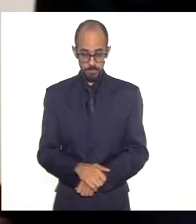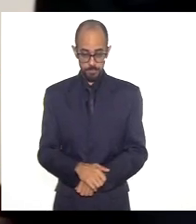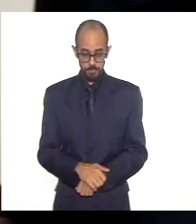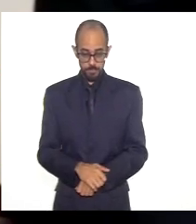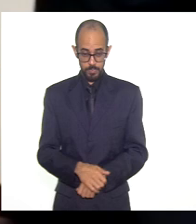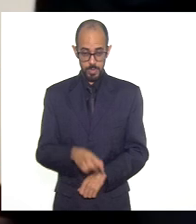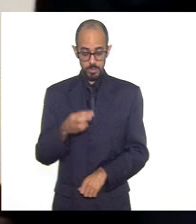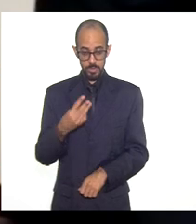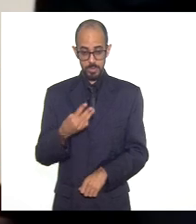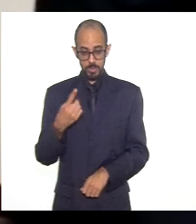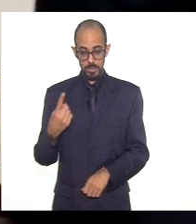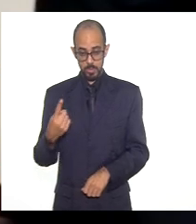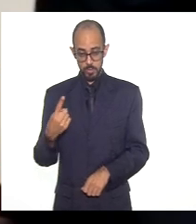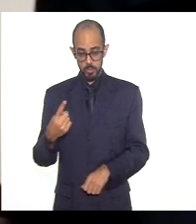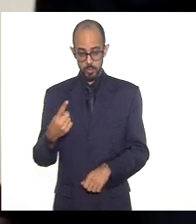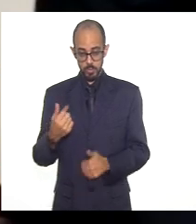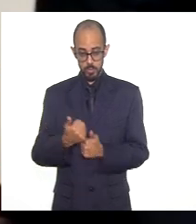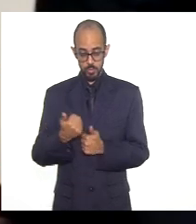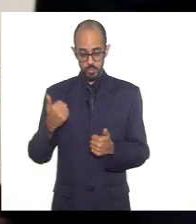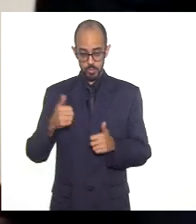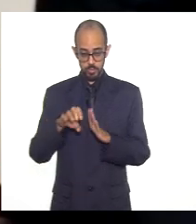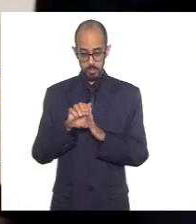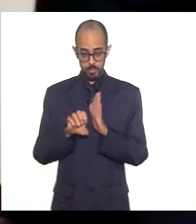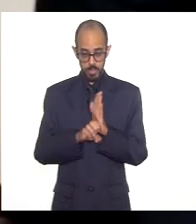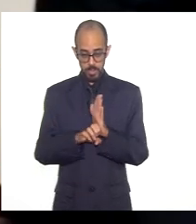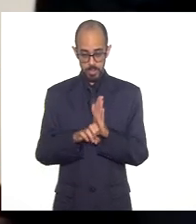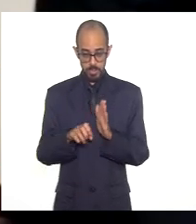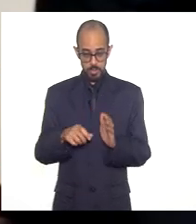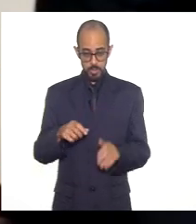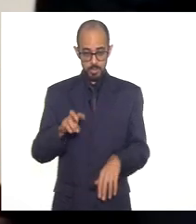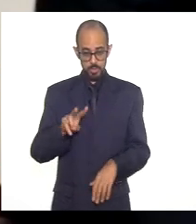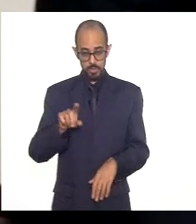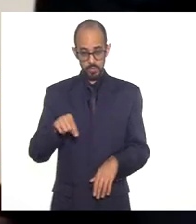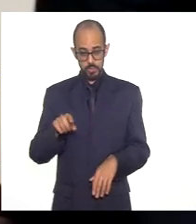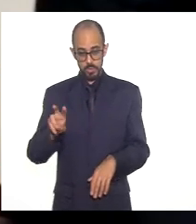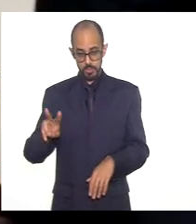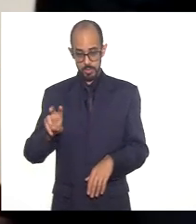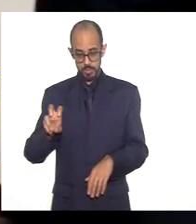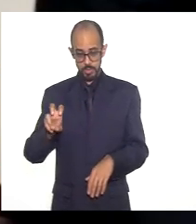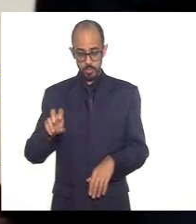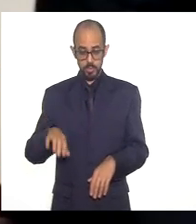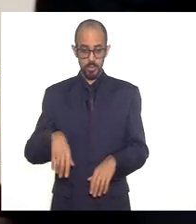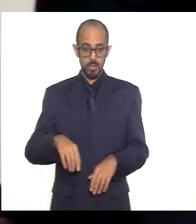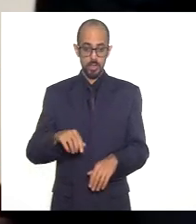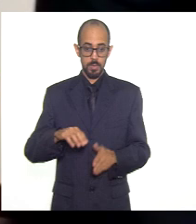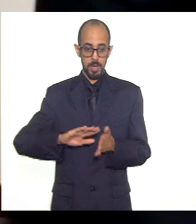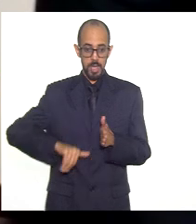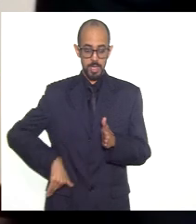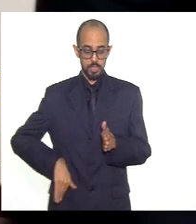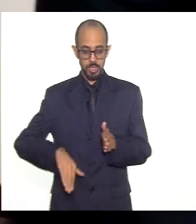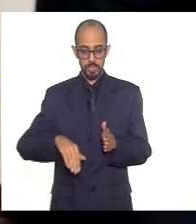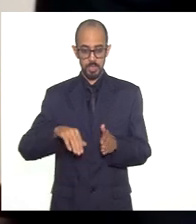a 31 emendas, 2,5%. Pela rejeição a 178 emendas, 14,37%.